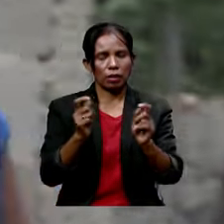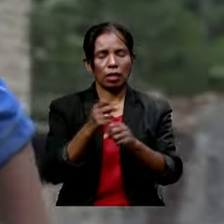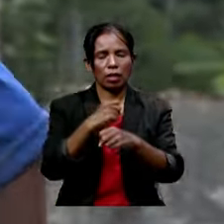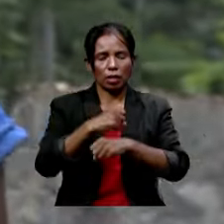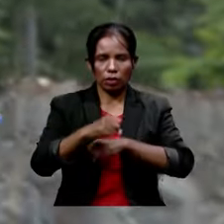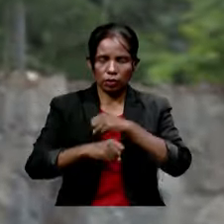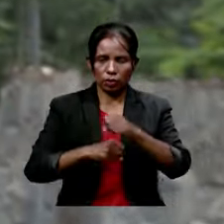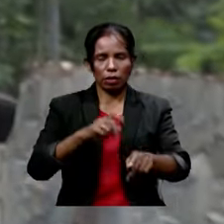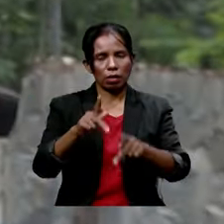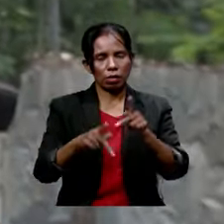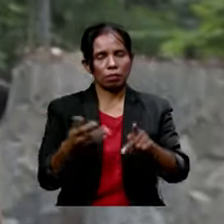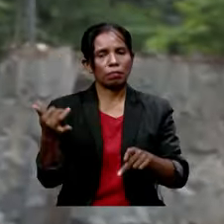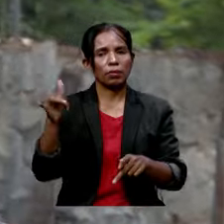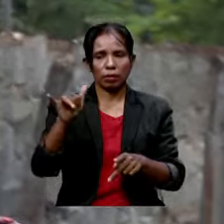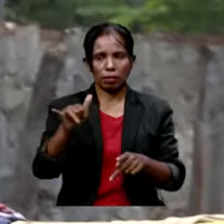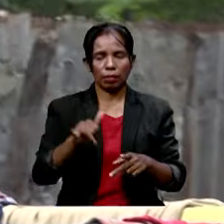e masirni.